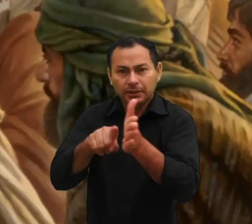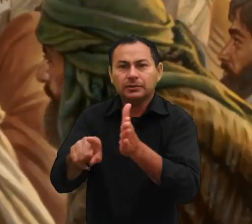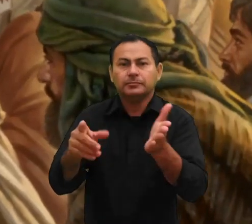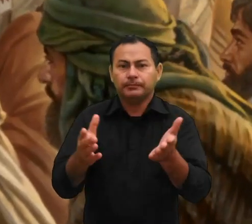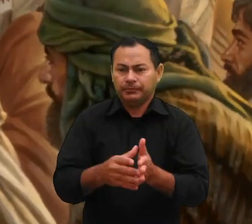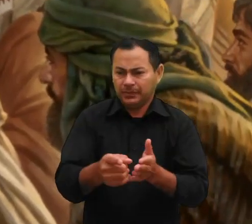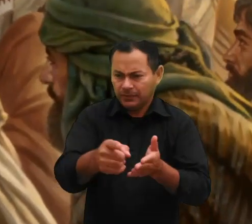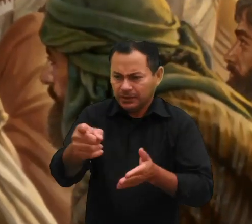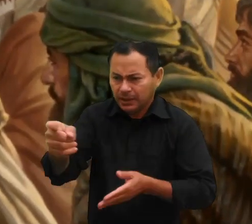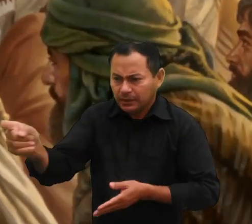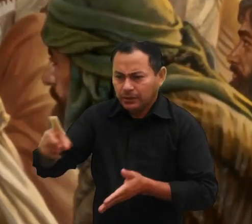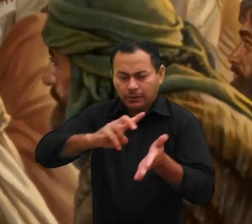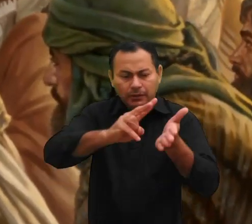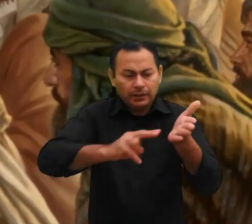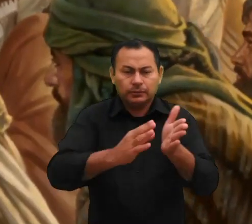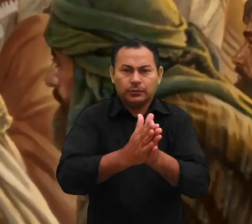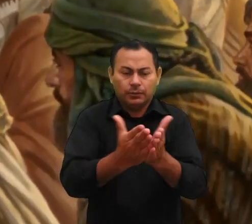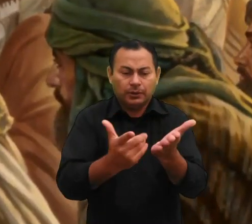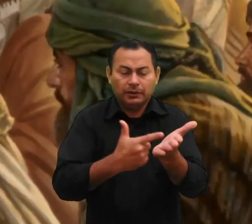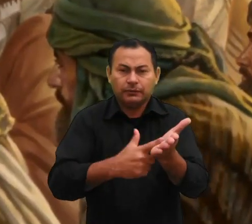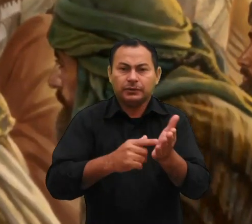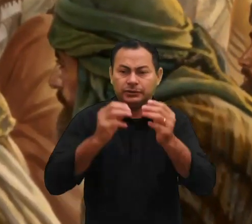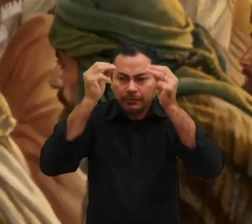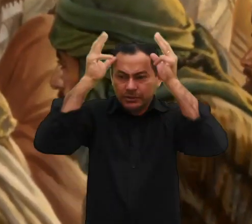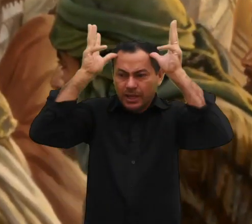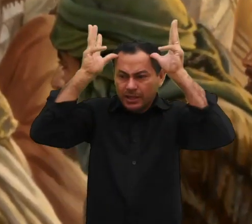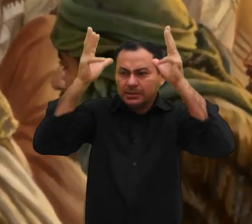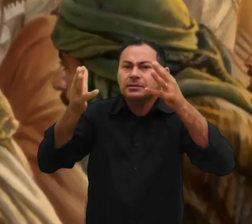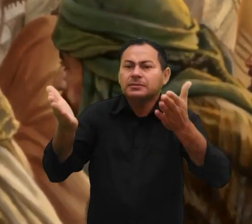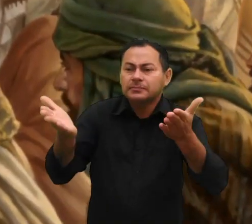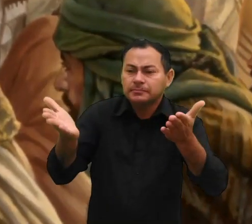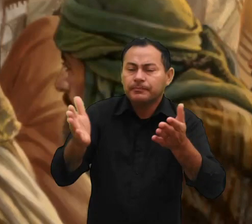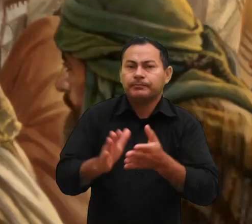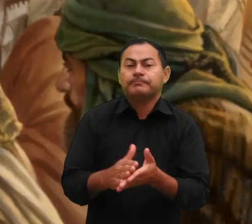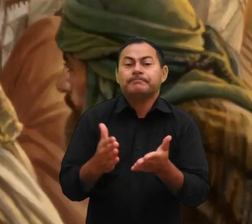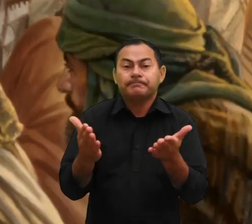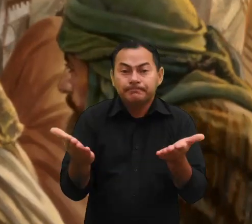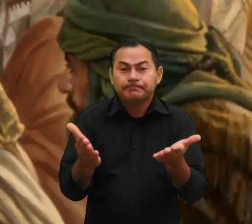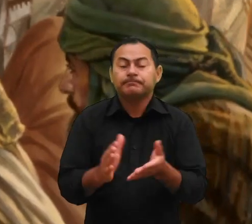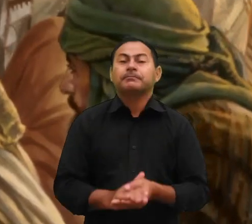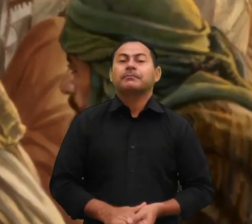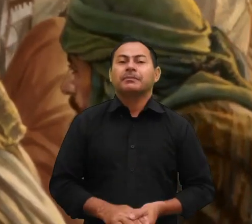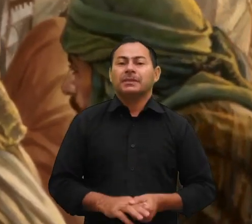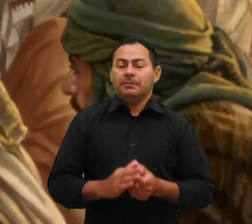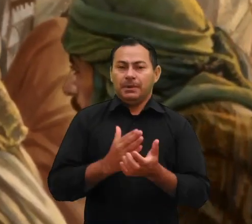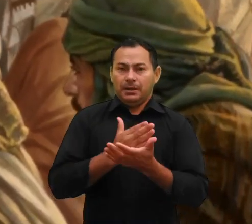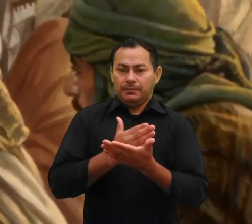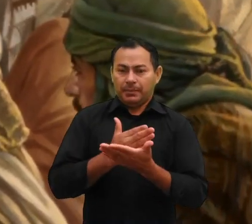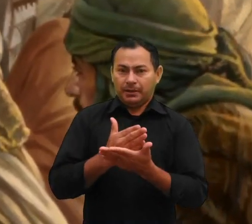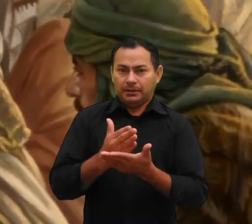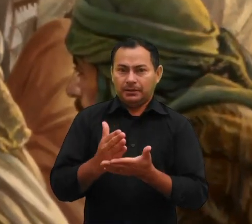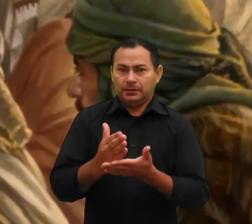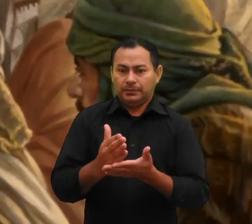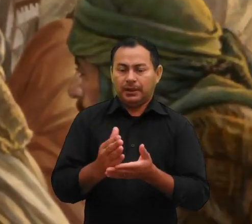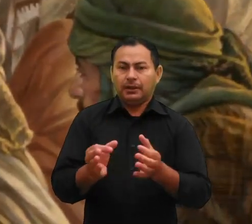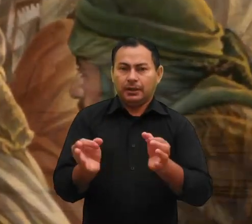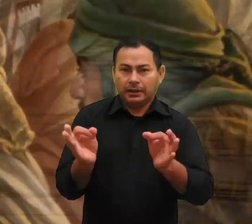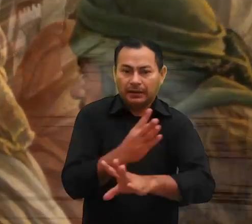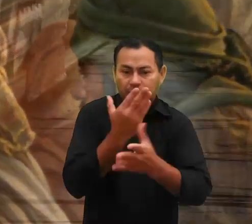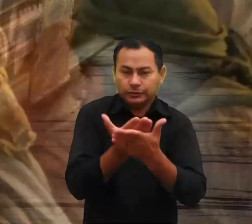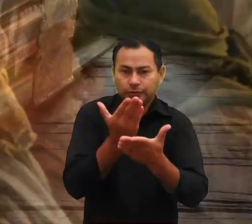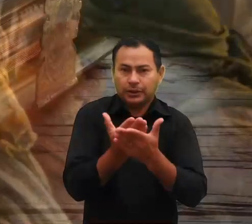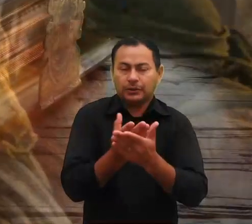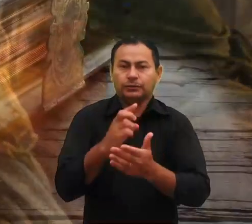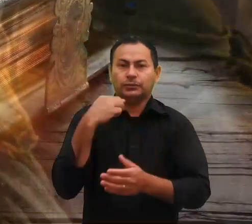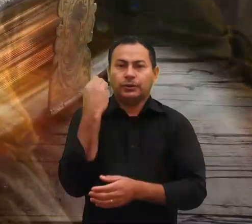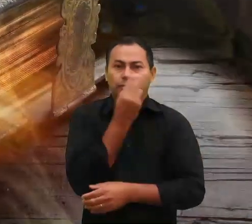perguntando: vocês não leram no livro de Moisés? Bom, para ir encerrando o nosso estudo